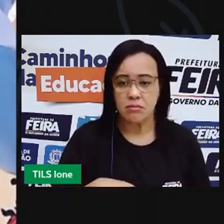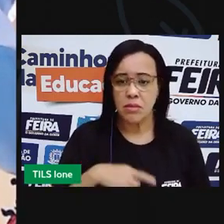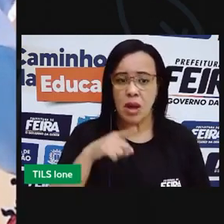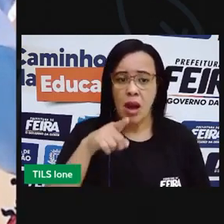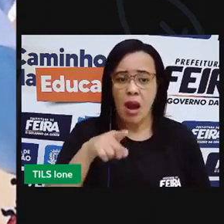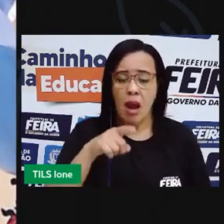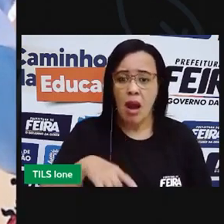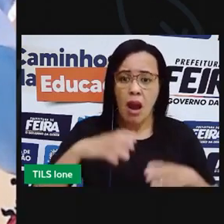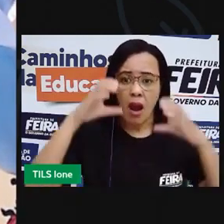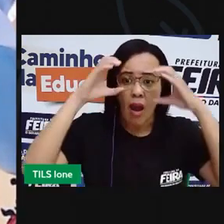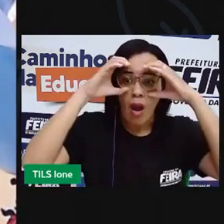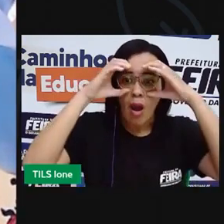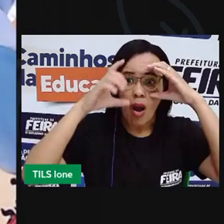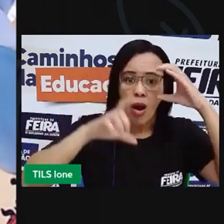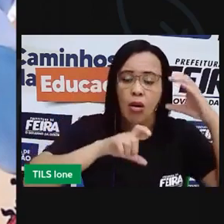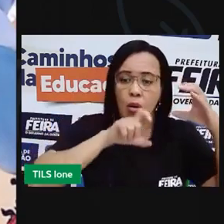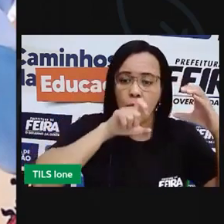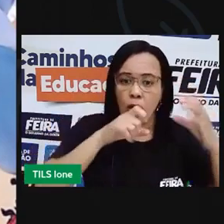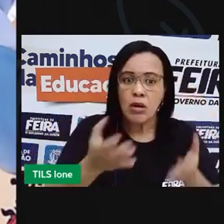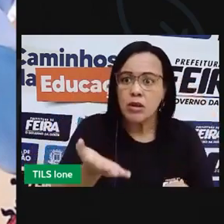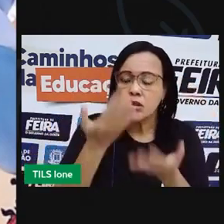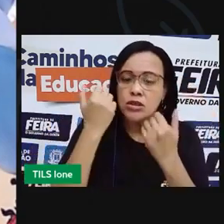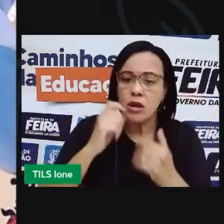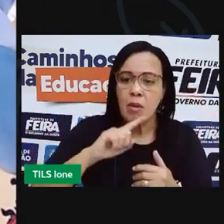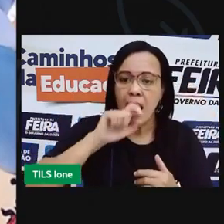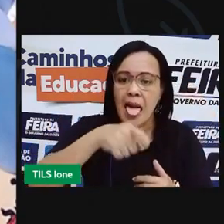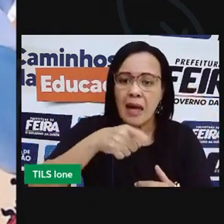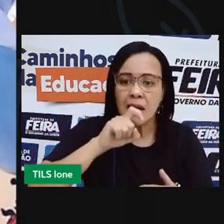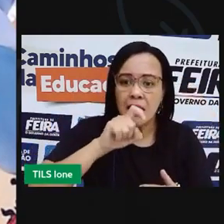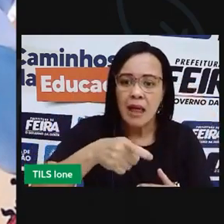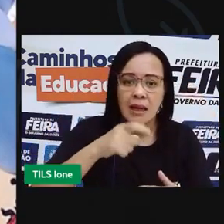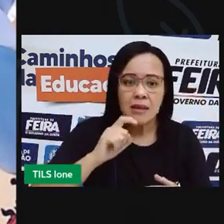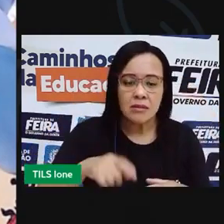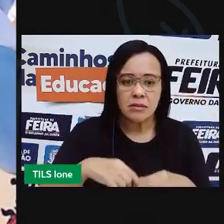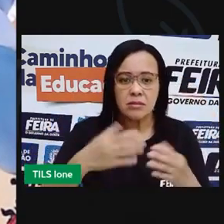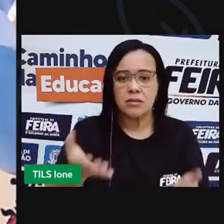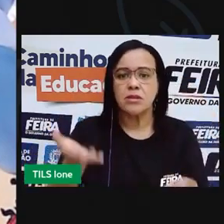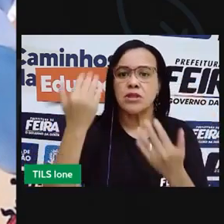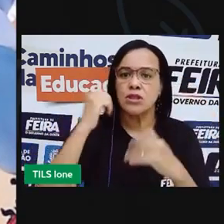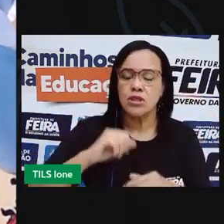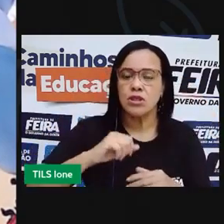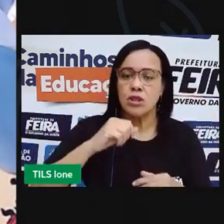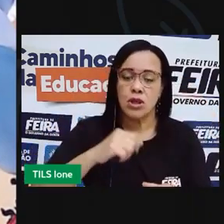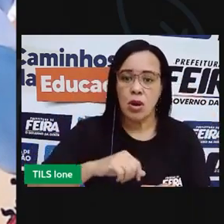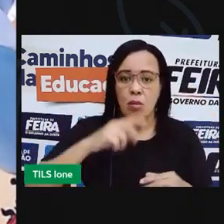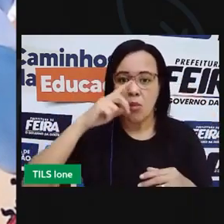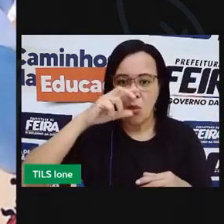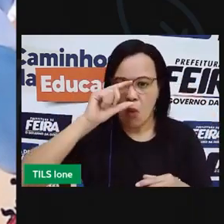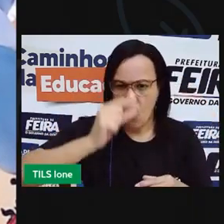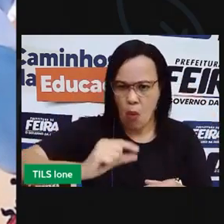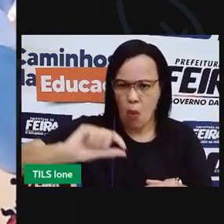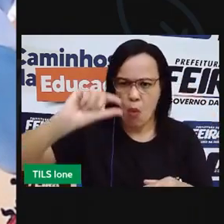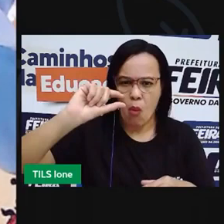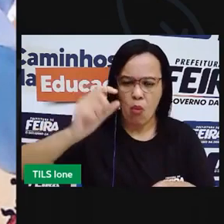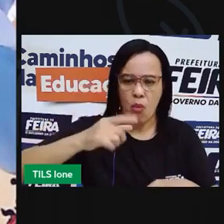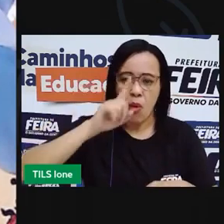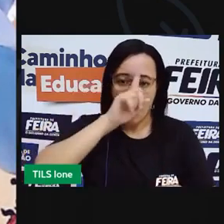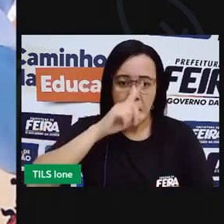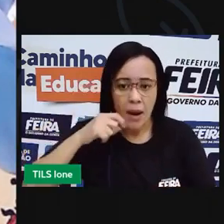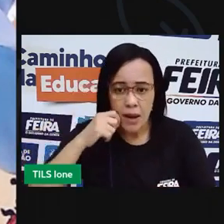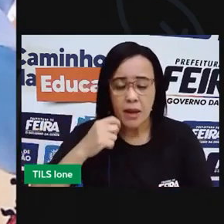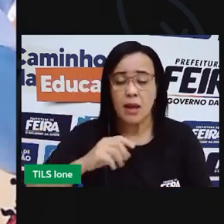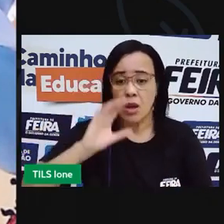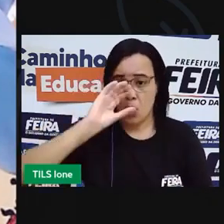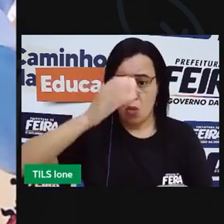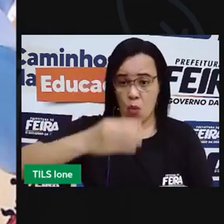A coruja chamou o tamanduá. O tamanduá chamou o tucano. O tucano